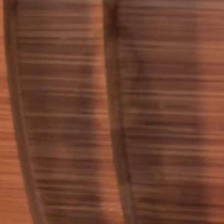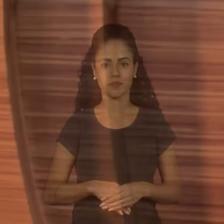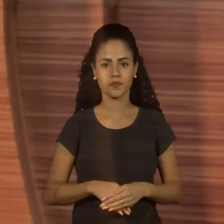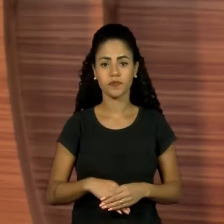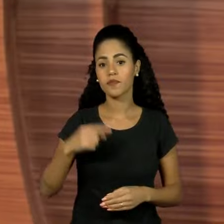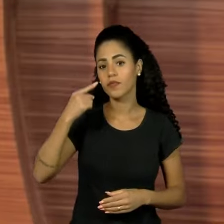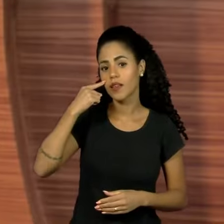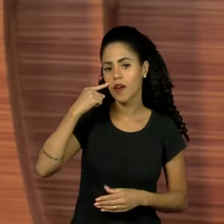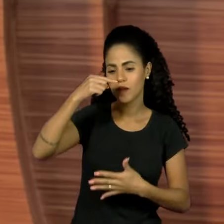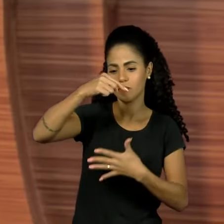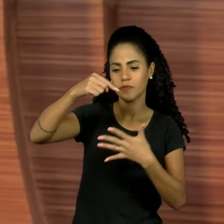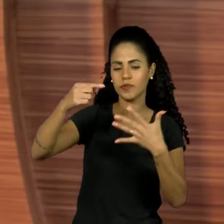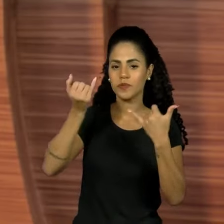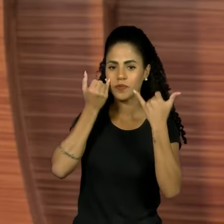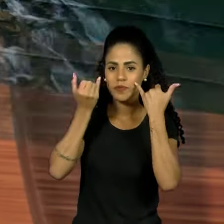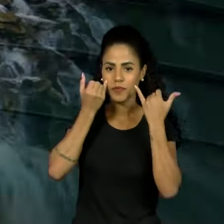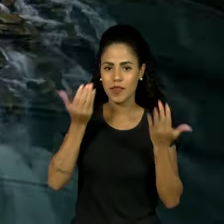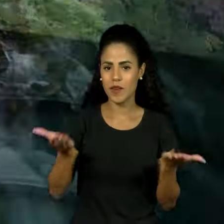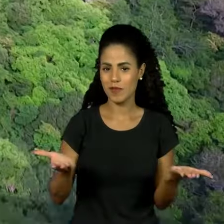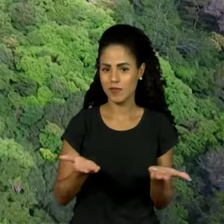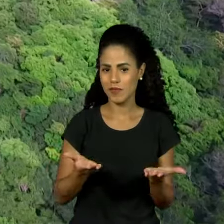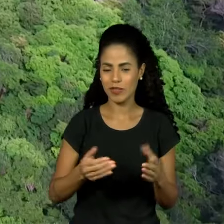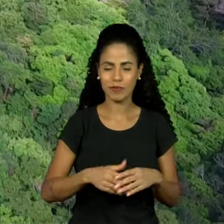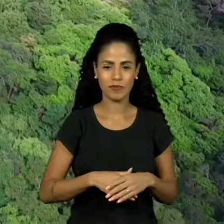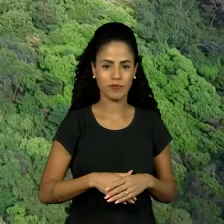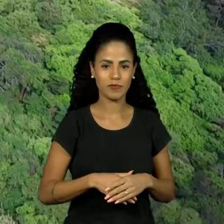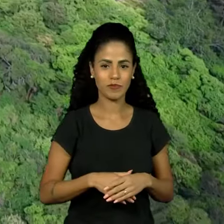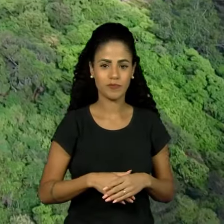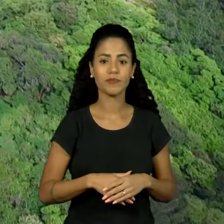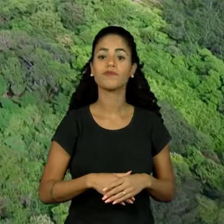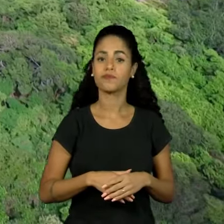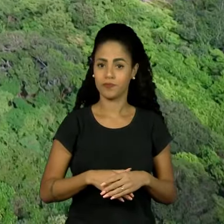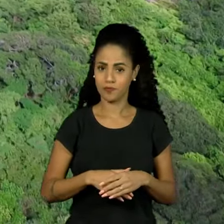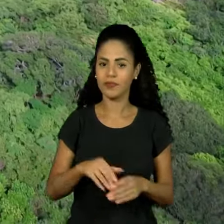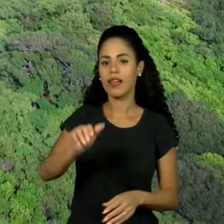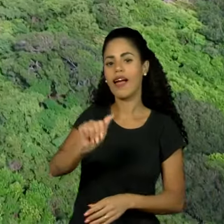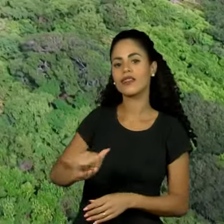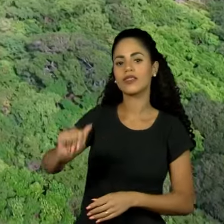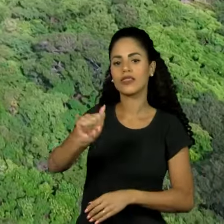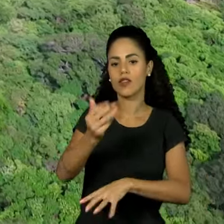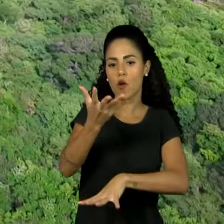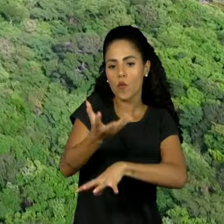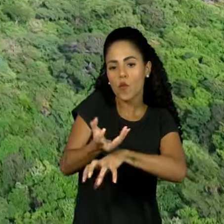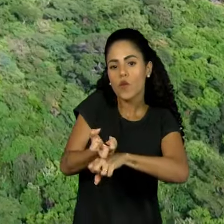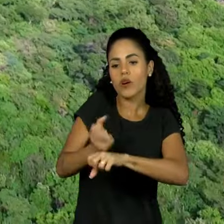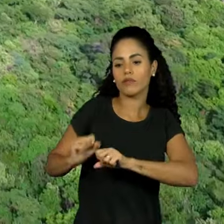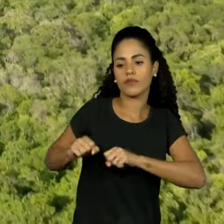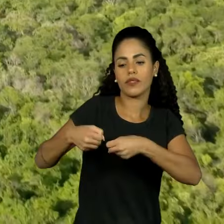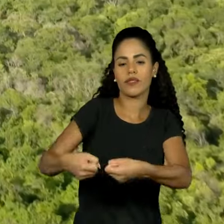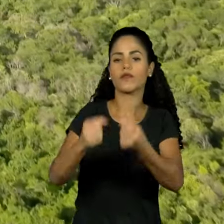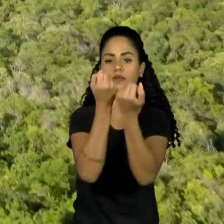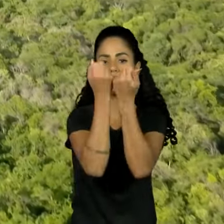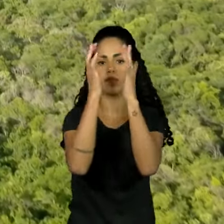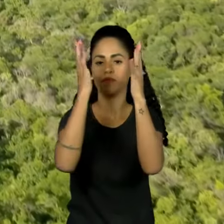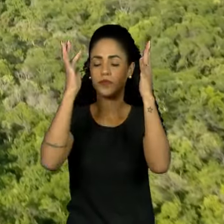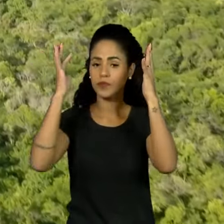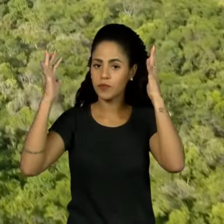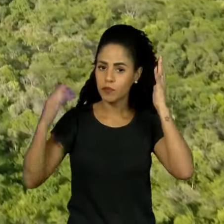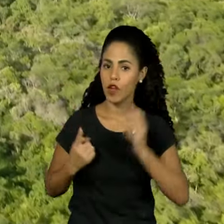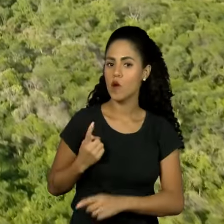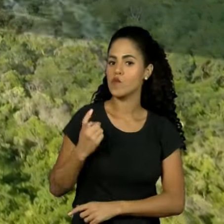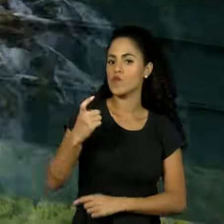Veja os destaques do programa de hoje. A Associação Caatinga defende a floresta considerada única